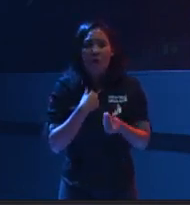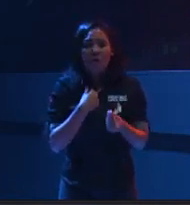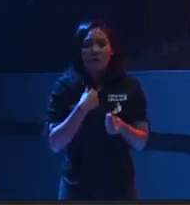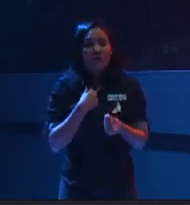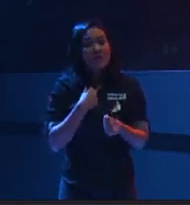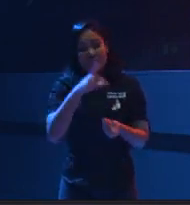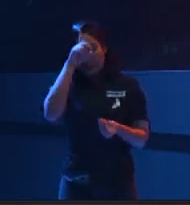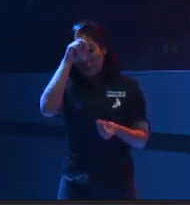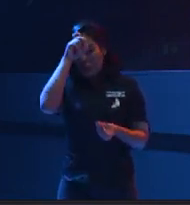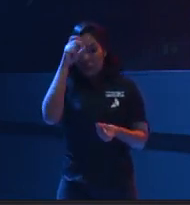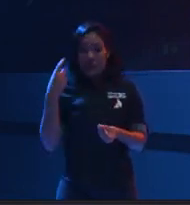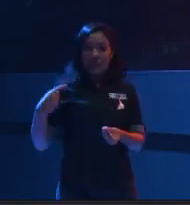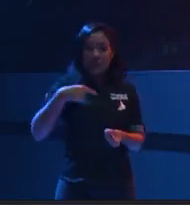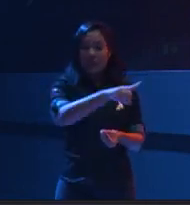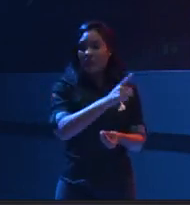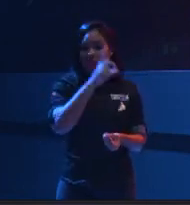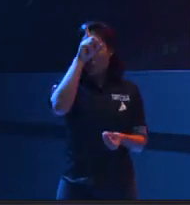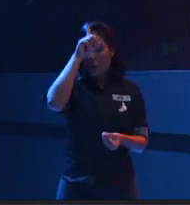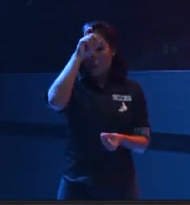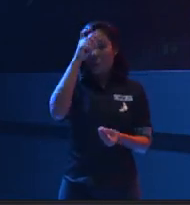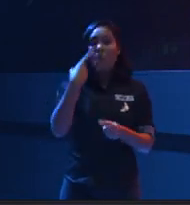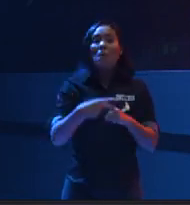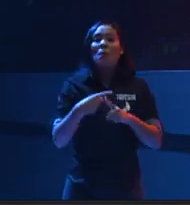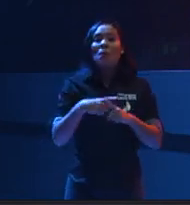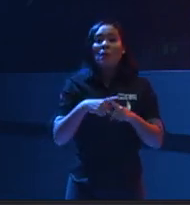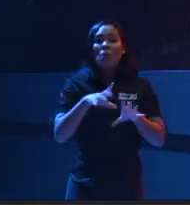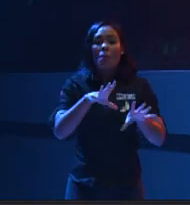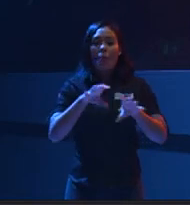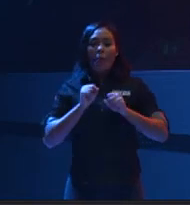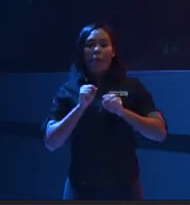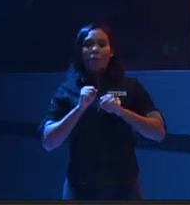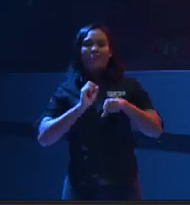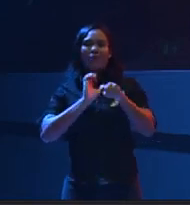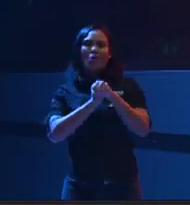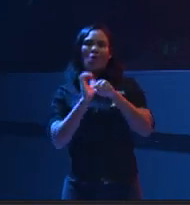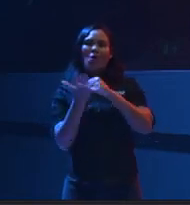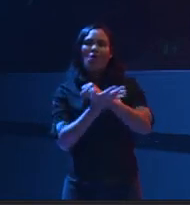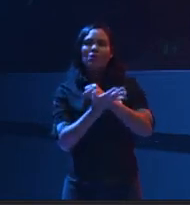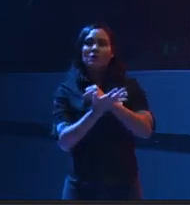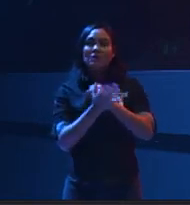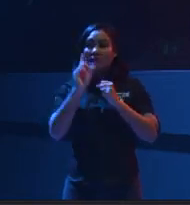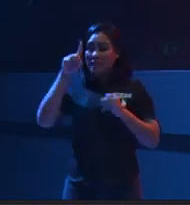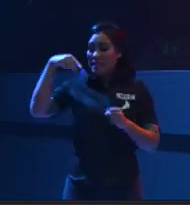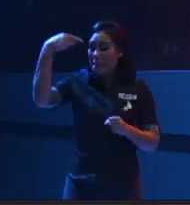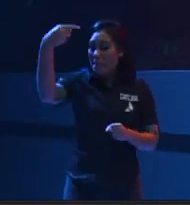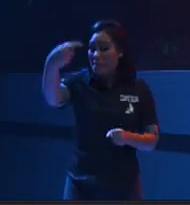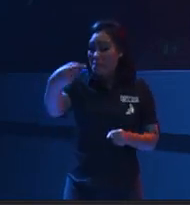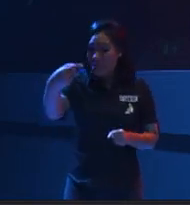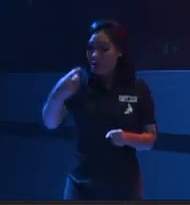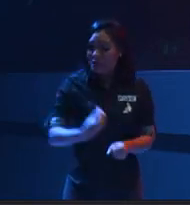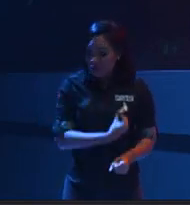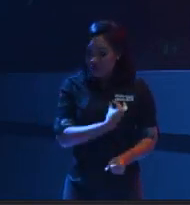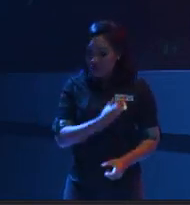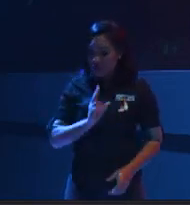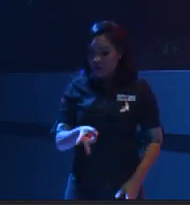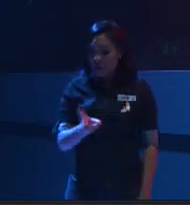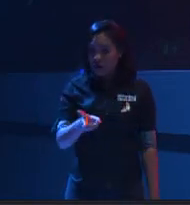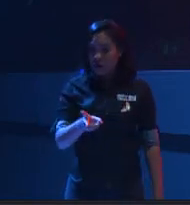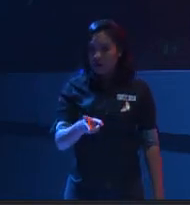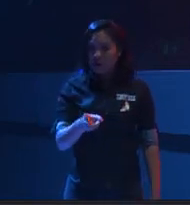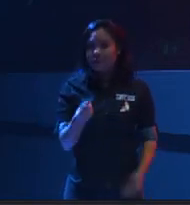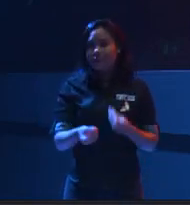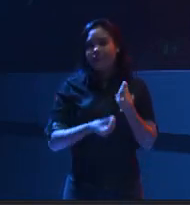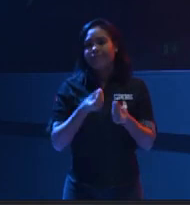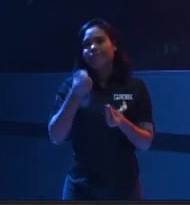complicação do coronavírus Será que essa pessoa vai estar viva nesse momento em que estamos vivendo